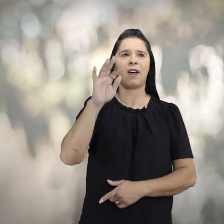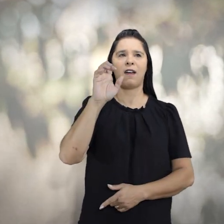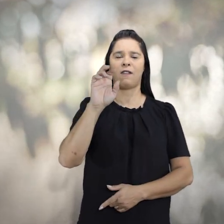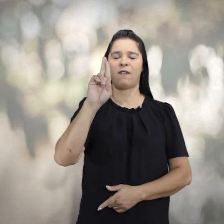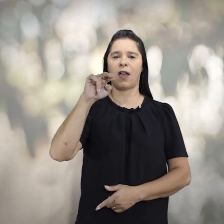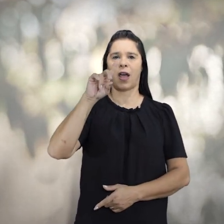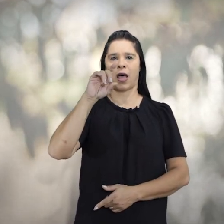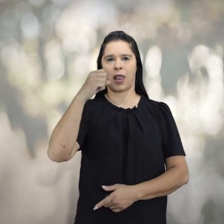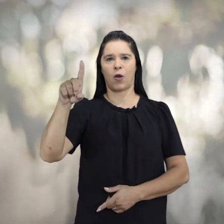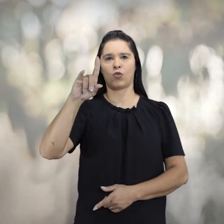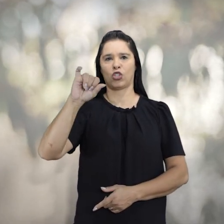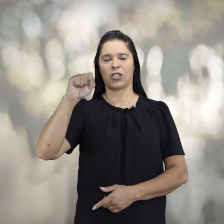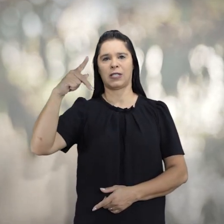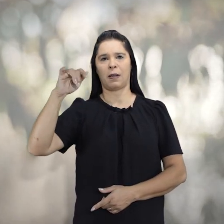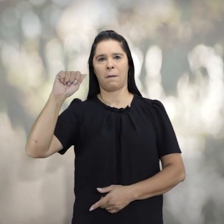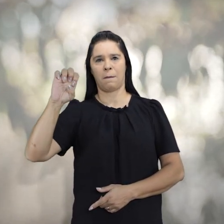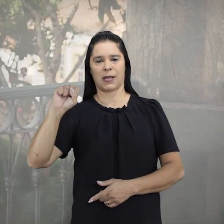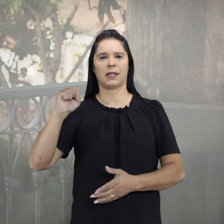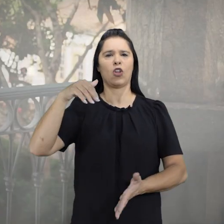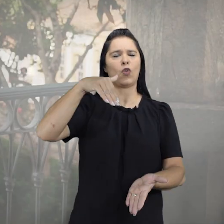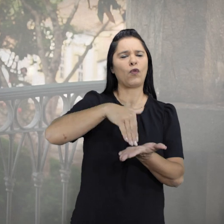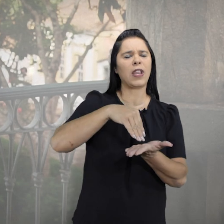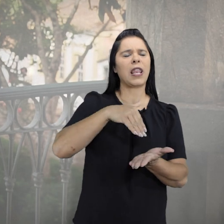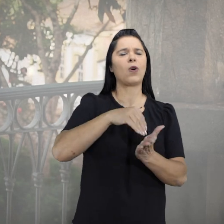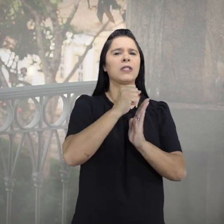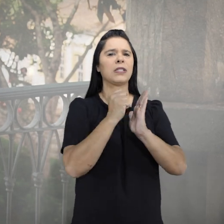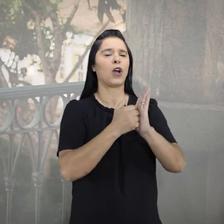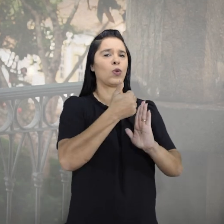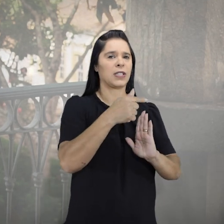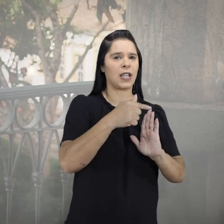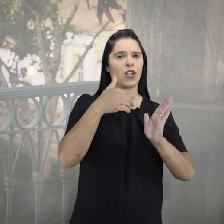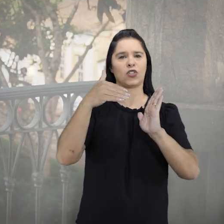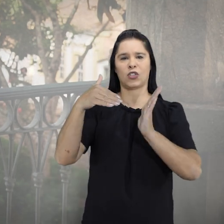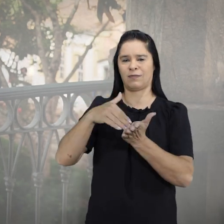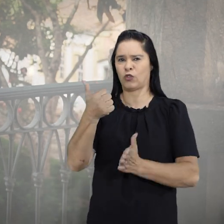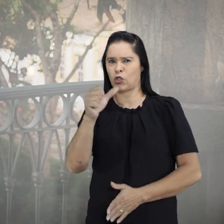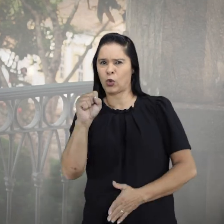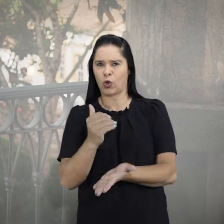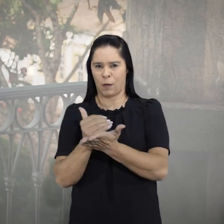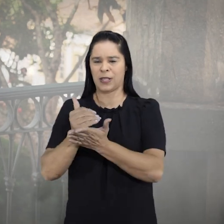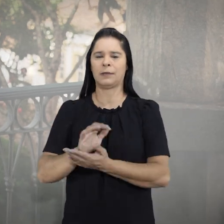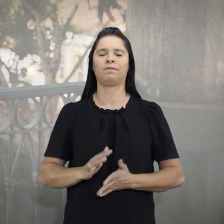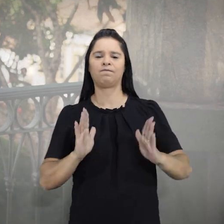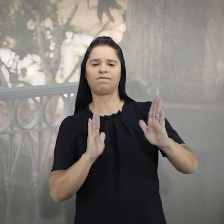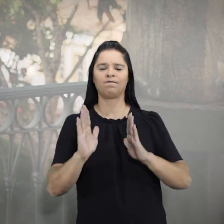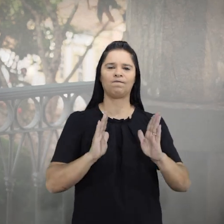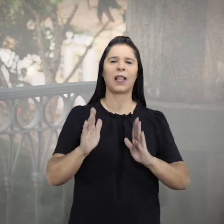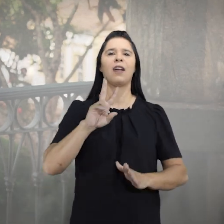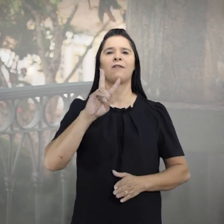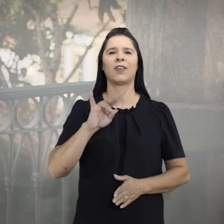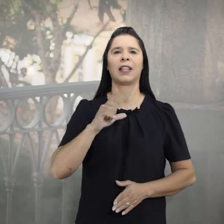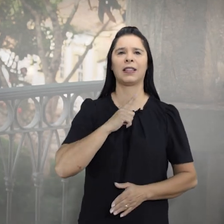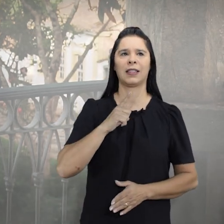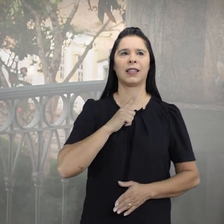Dias Paz. Depois, logo no final do século XVIII, no final do século XVII e no XVIII, vai